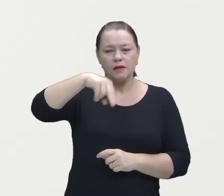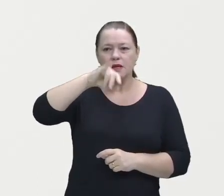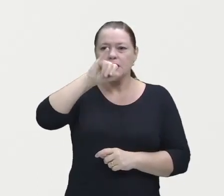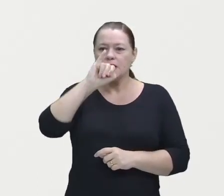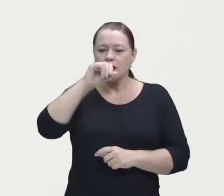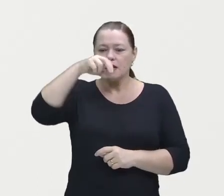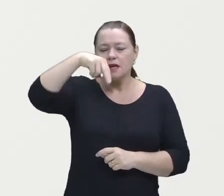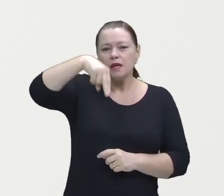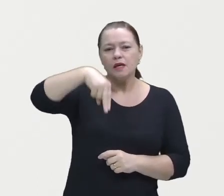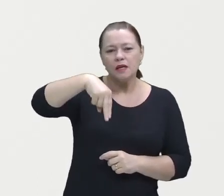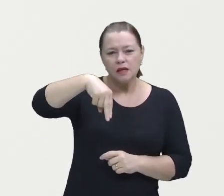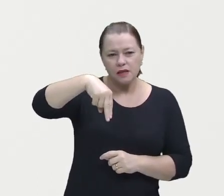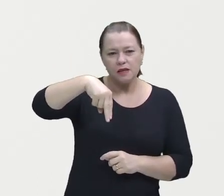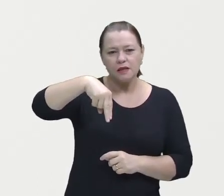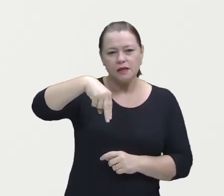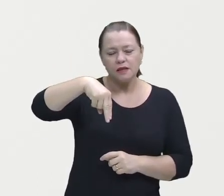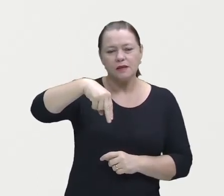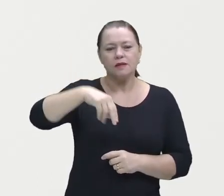injeção.